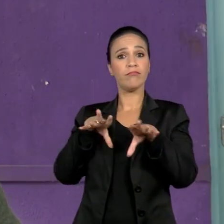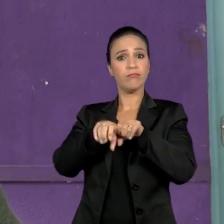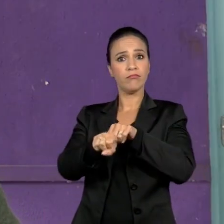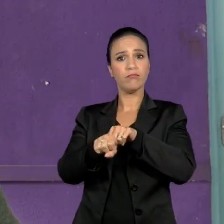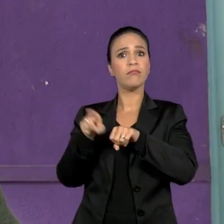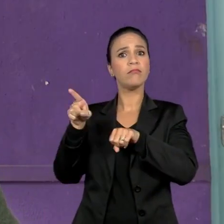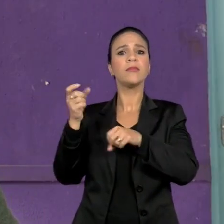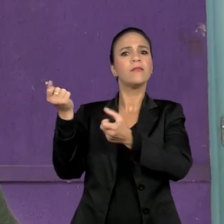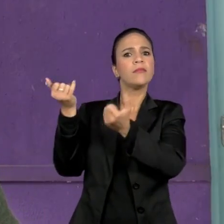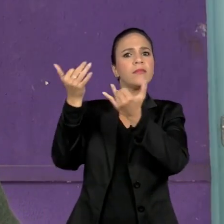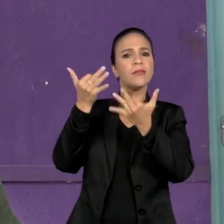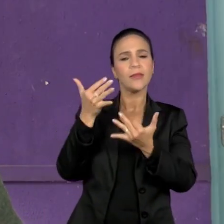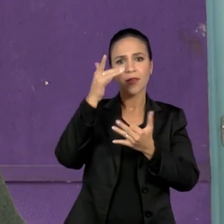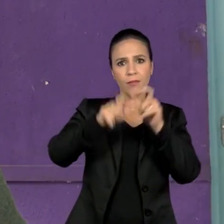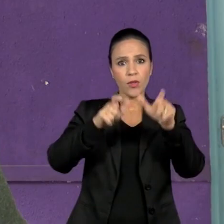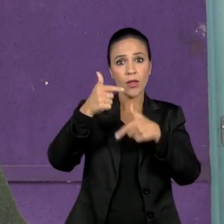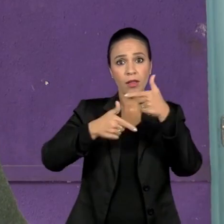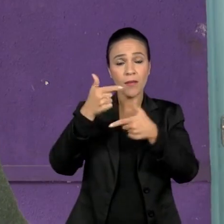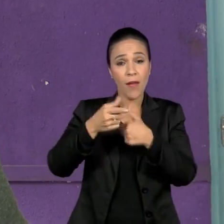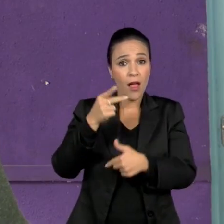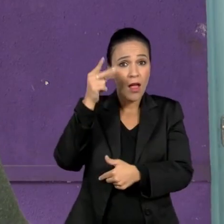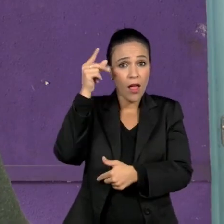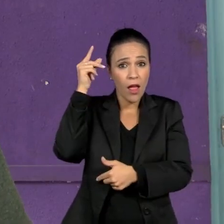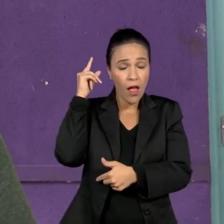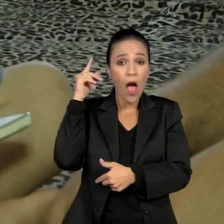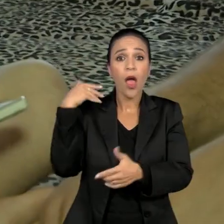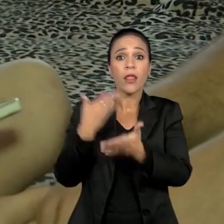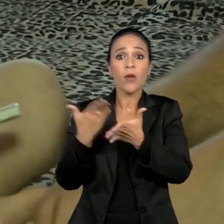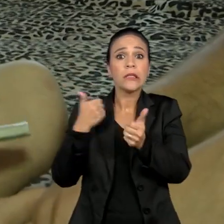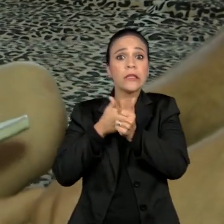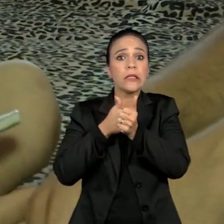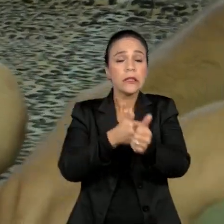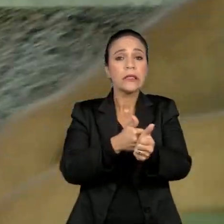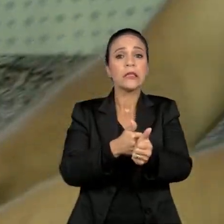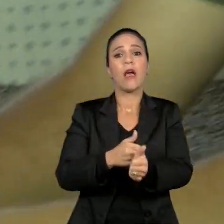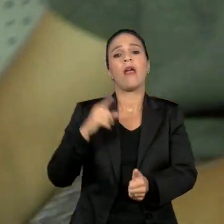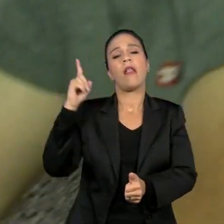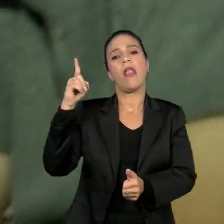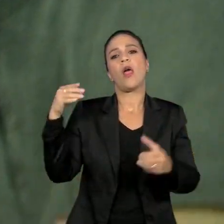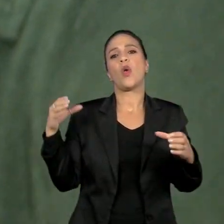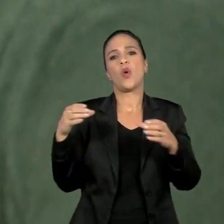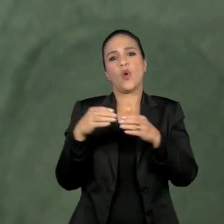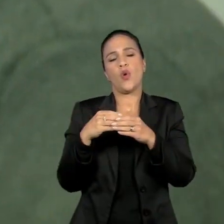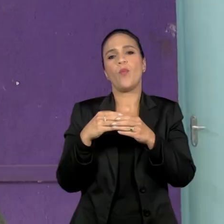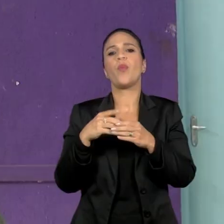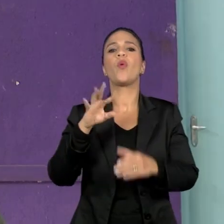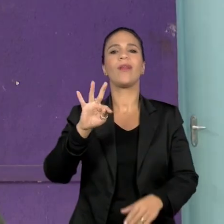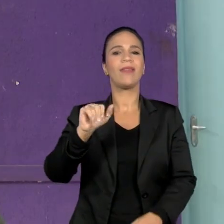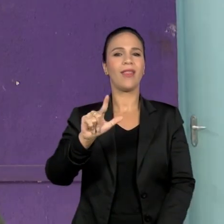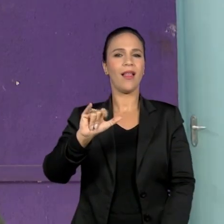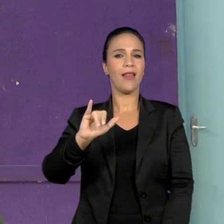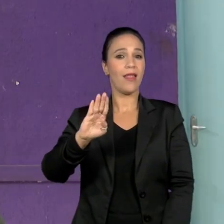está lotado, então tem 62 vagas preenchidas aqui no espaço. Parviz é um dos atuais residentes. Veio com a